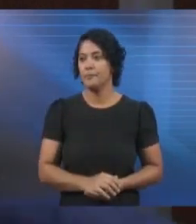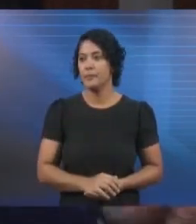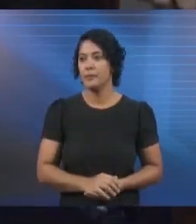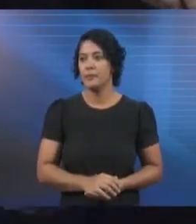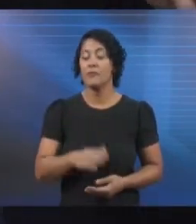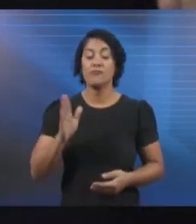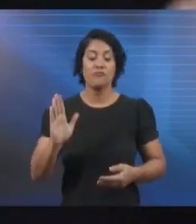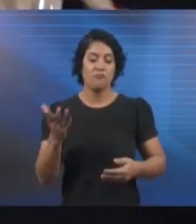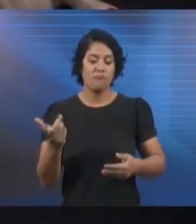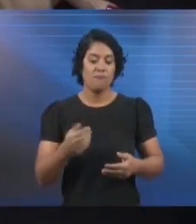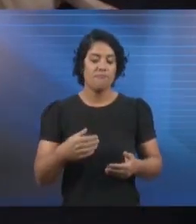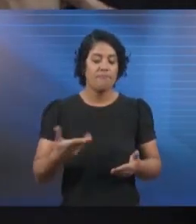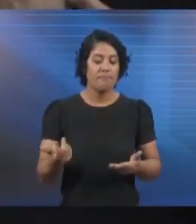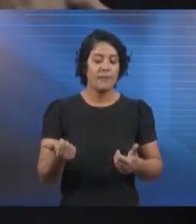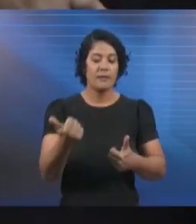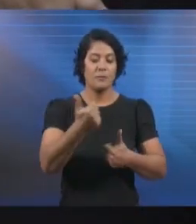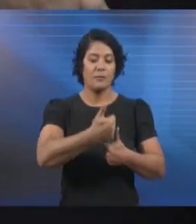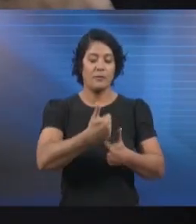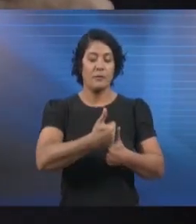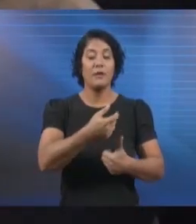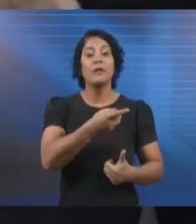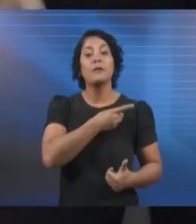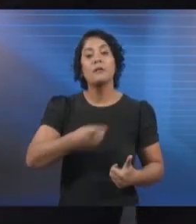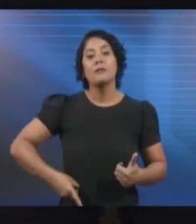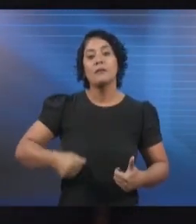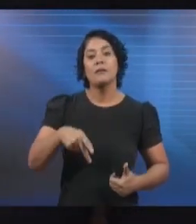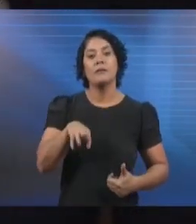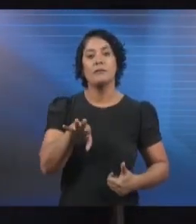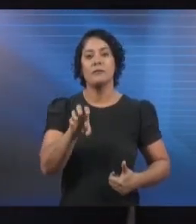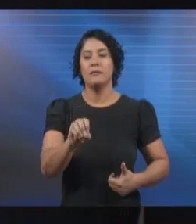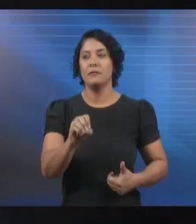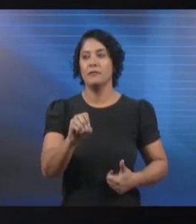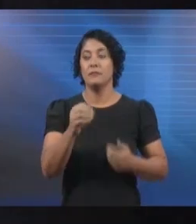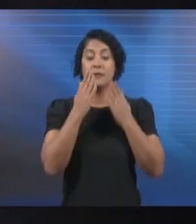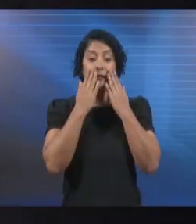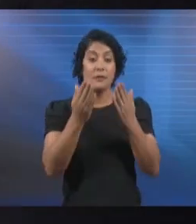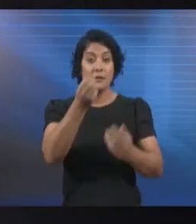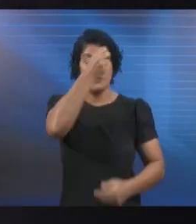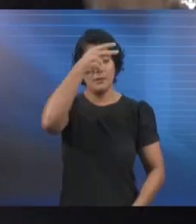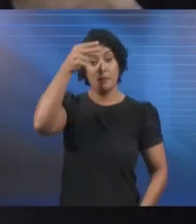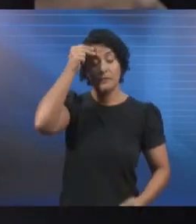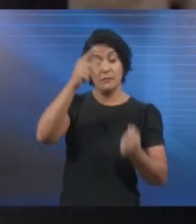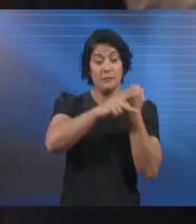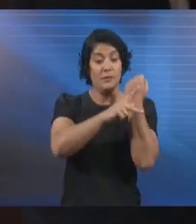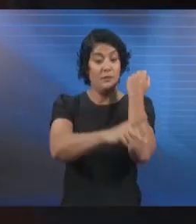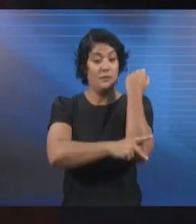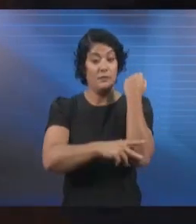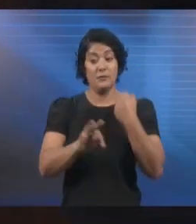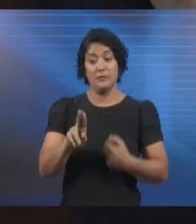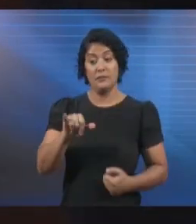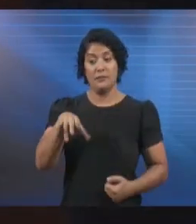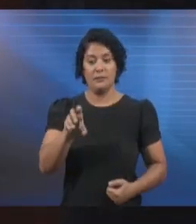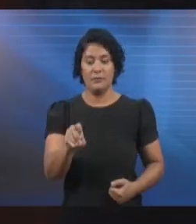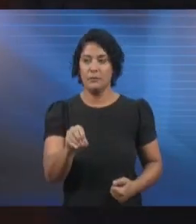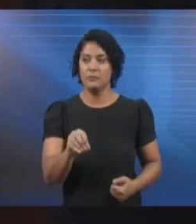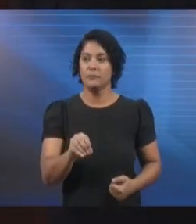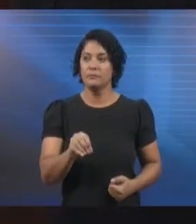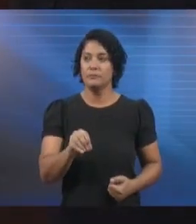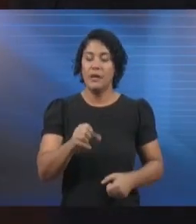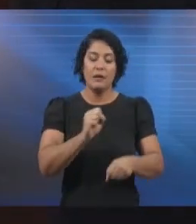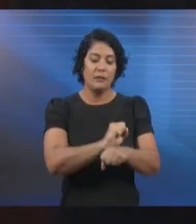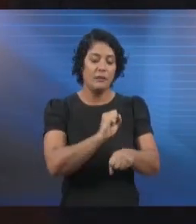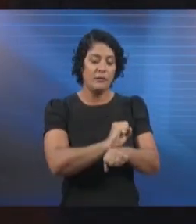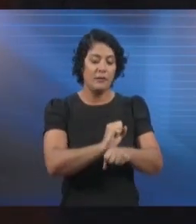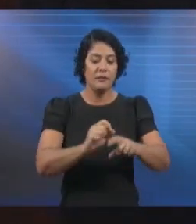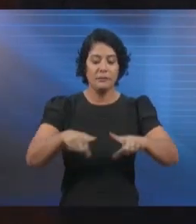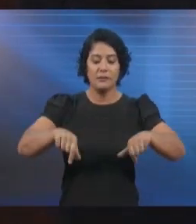a presidência ao Deputado Galeno Torquato enquanto vou atender o prefeito de parel drago Almeida que me aguarda aqui na